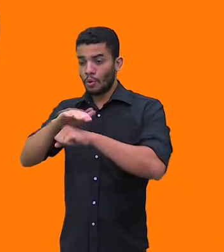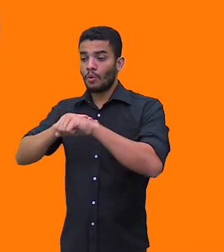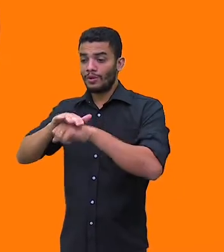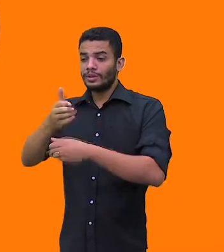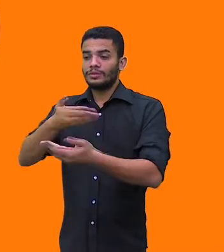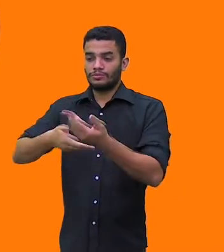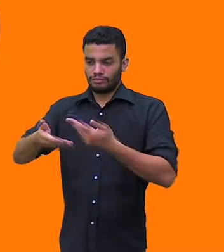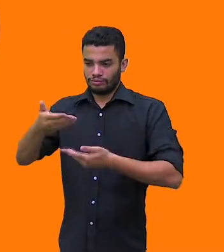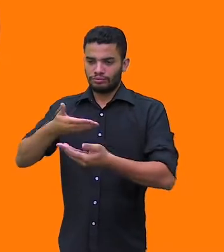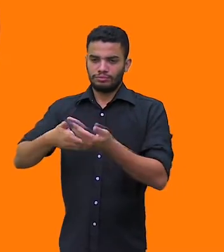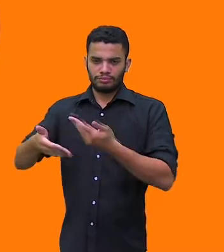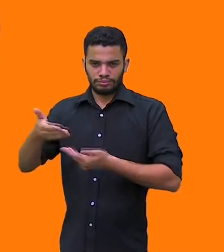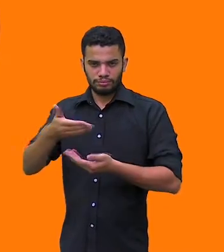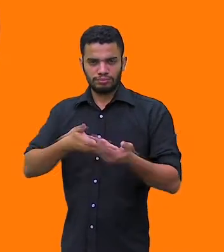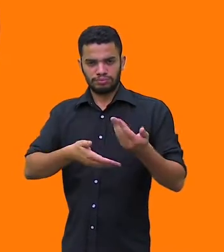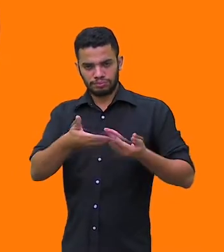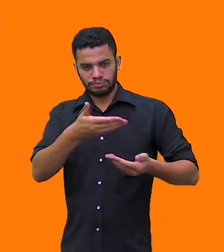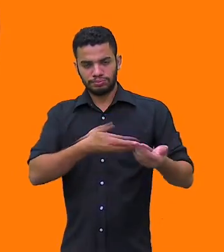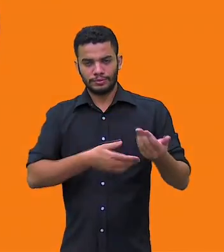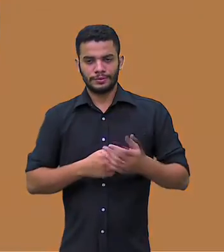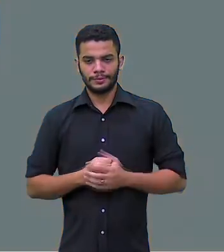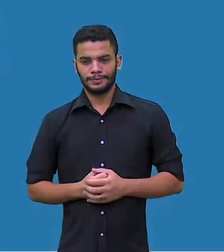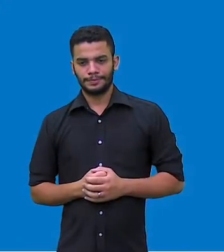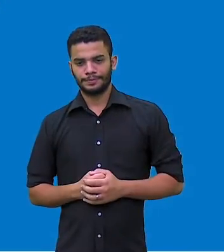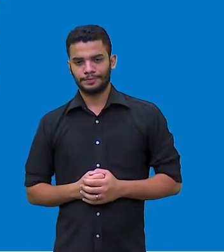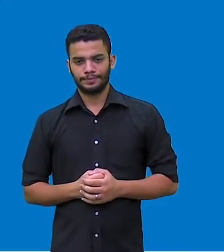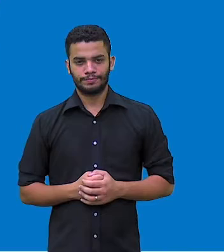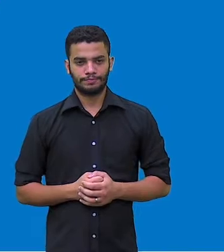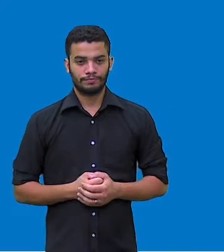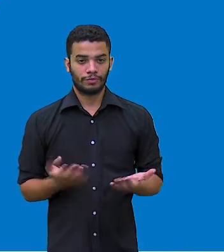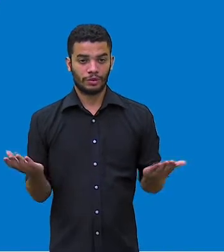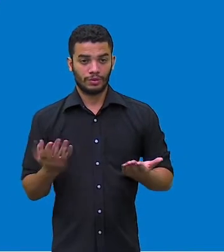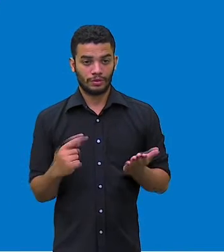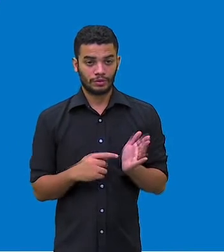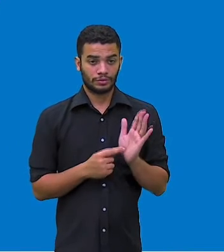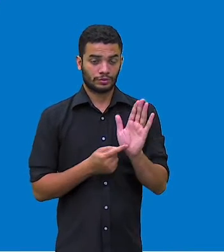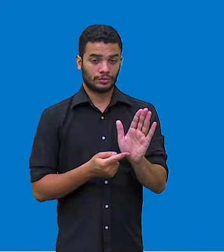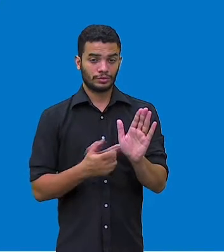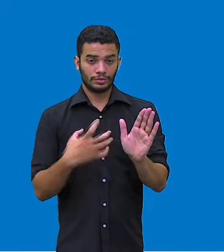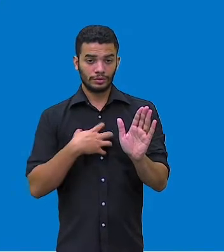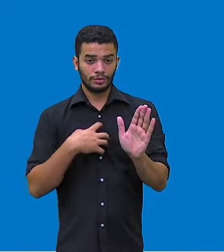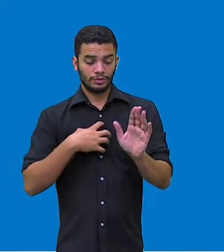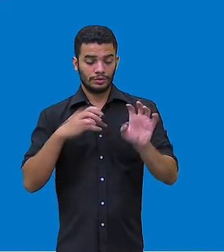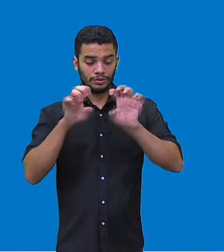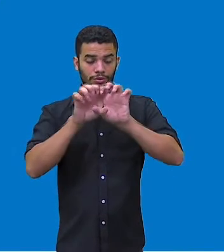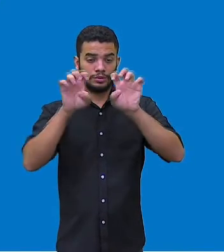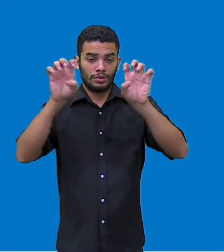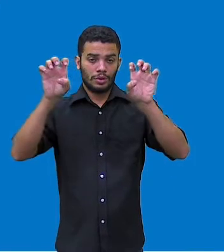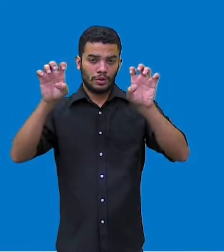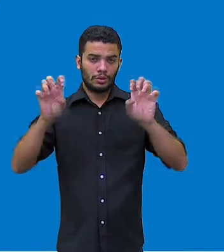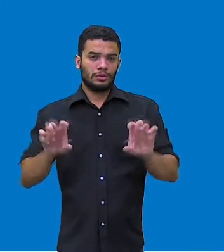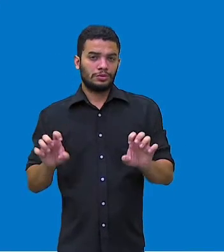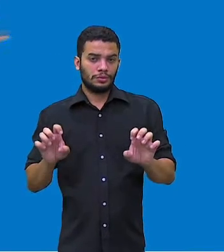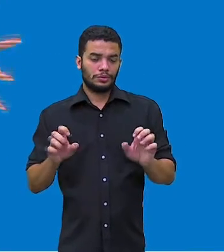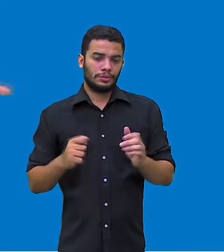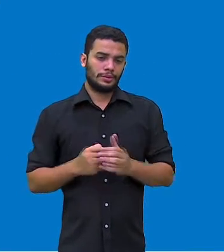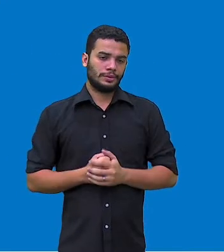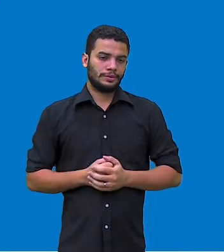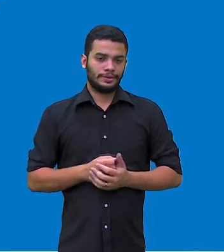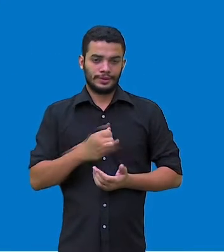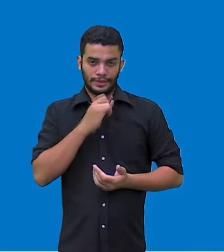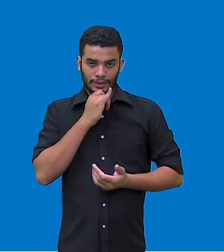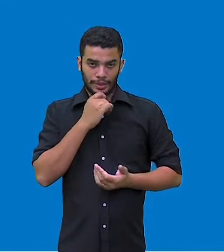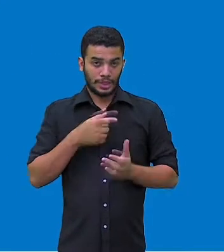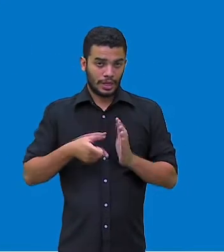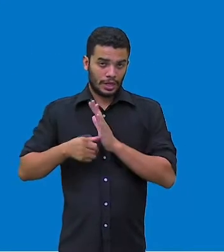né, para esse papel aí enquanto cidadão. Agora falaremos também sobre a estrutura do artigo de opinião. Falamos das